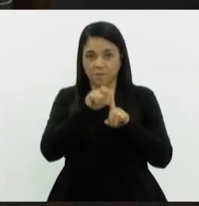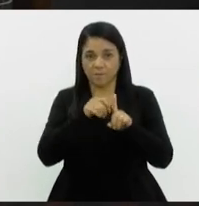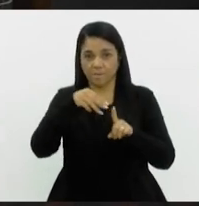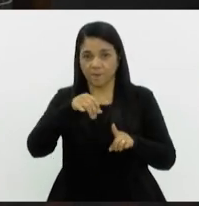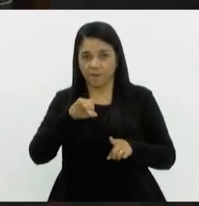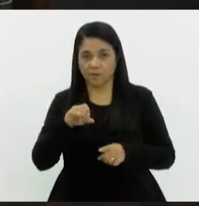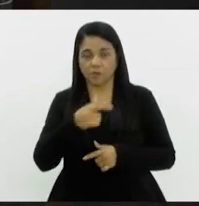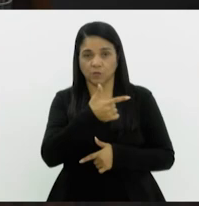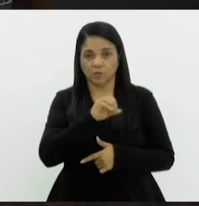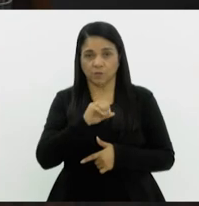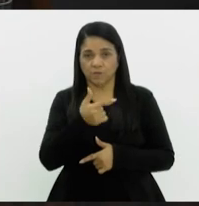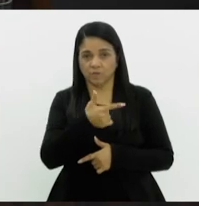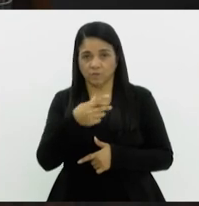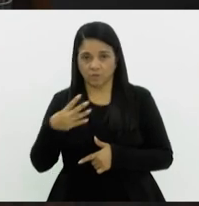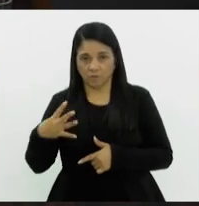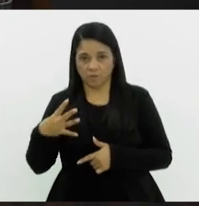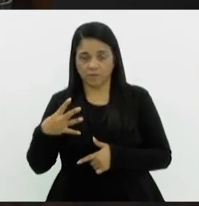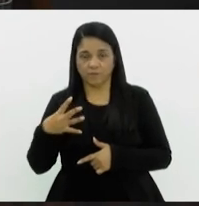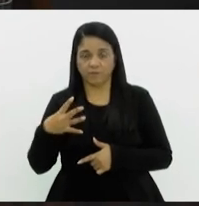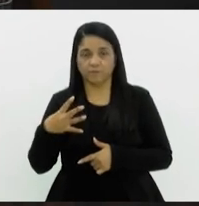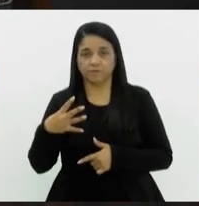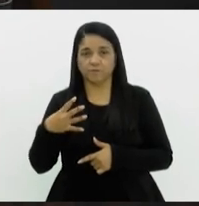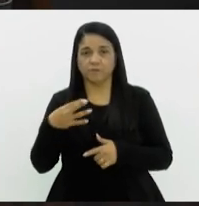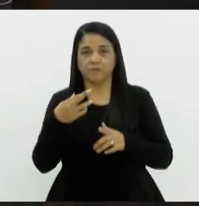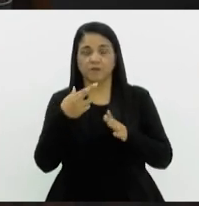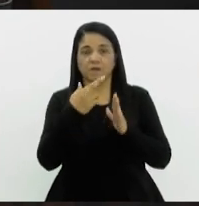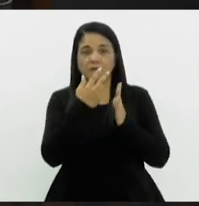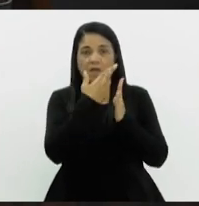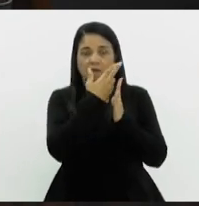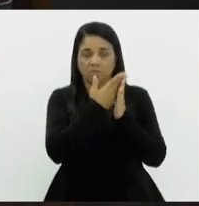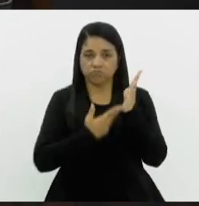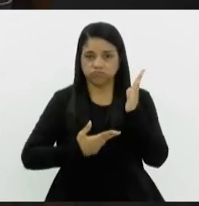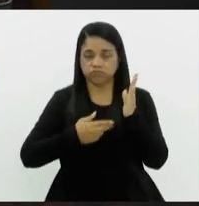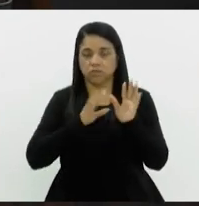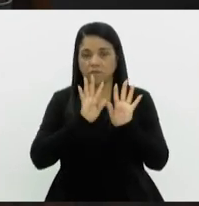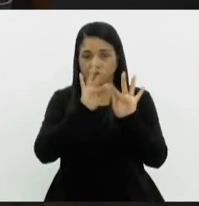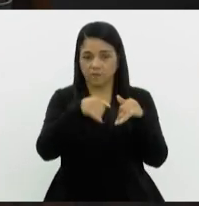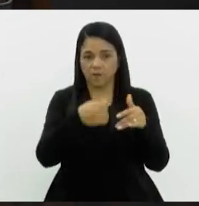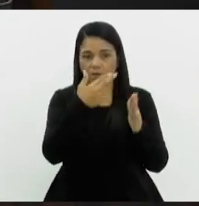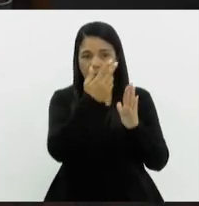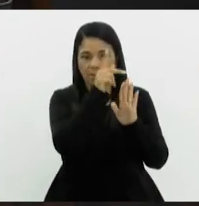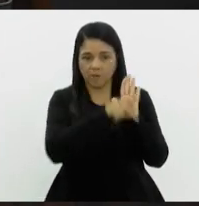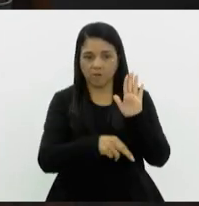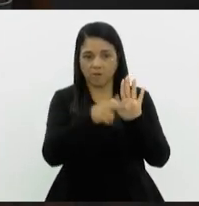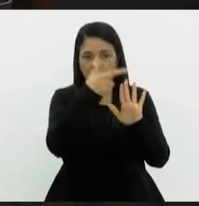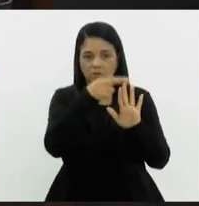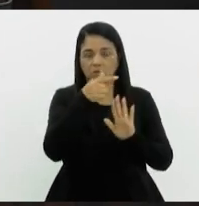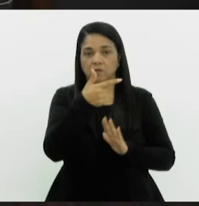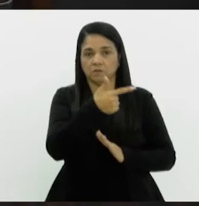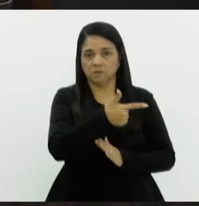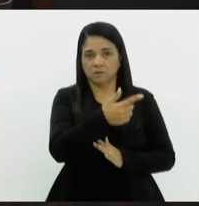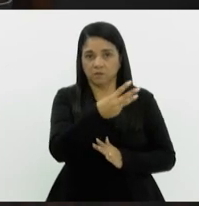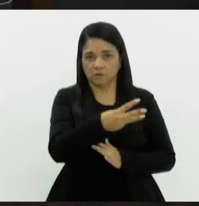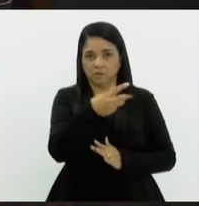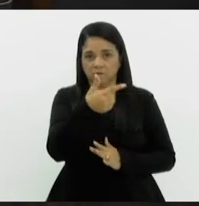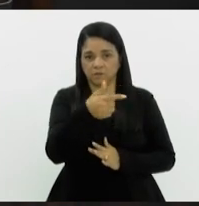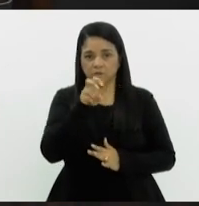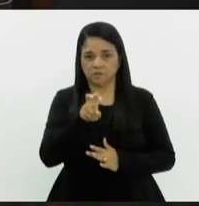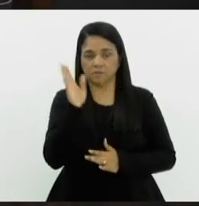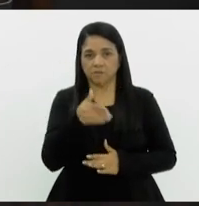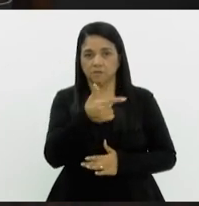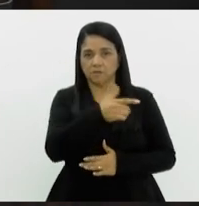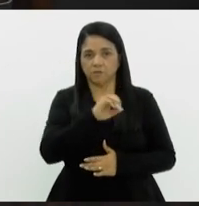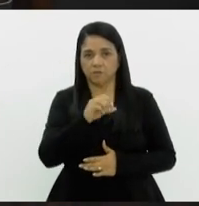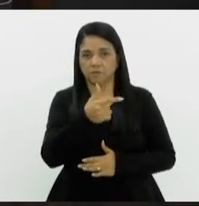de 2024. Redação final, projeto de resolução número 325 de 2023, de